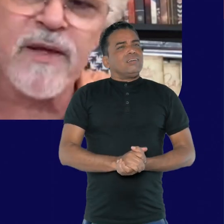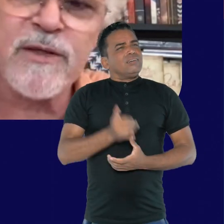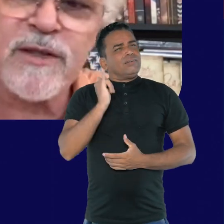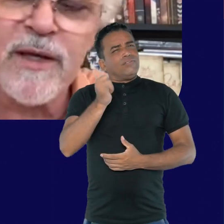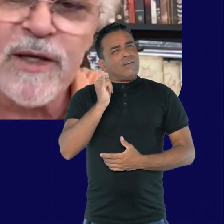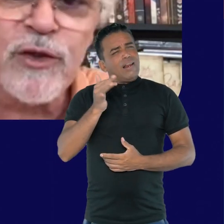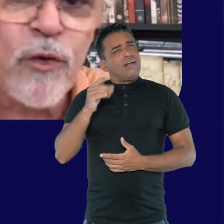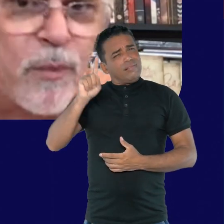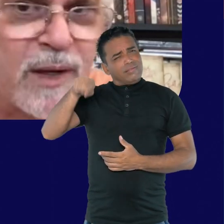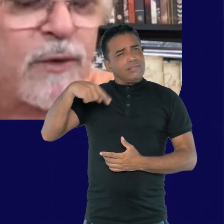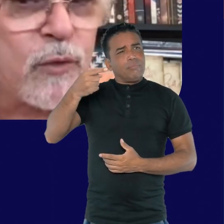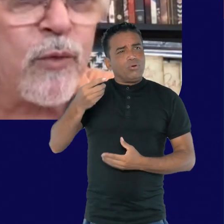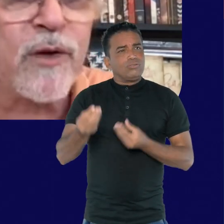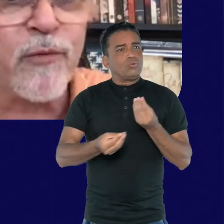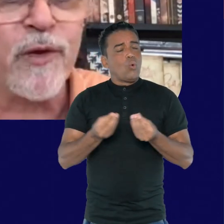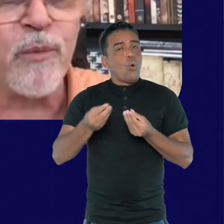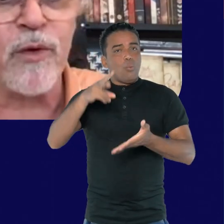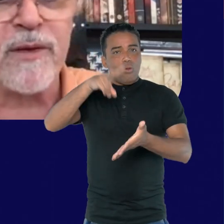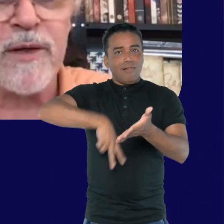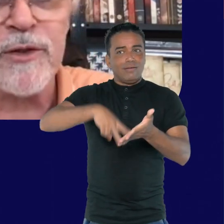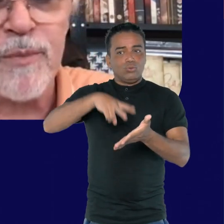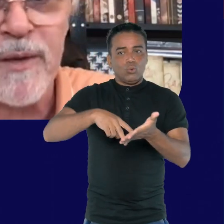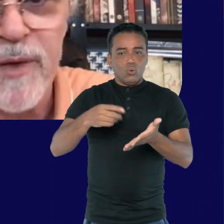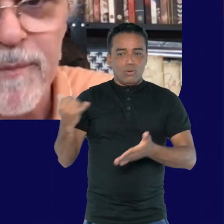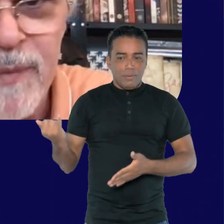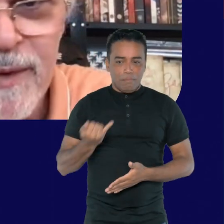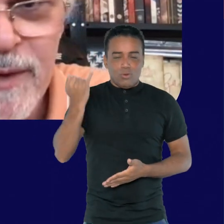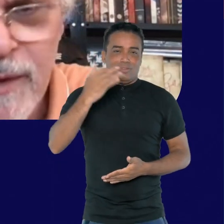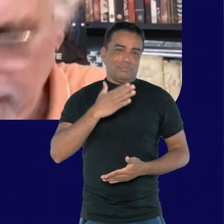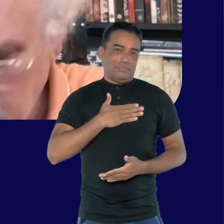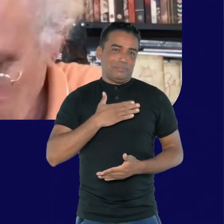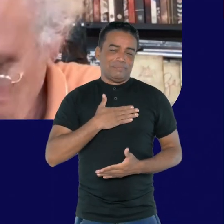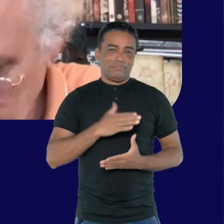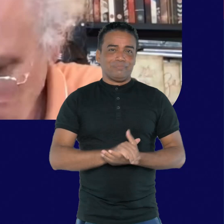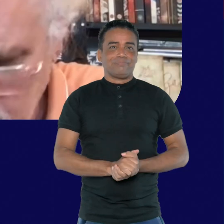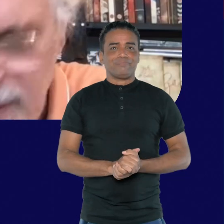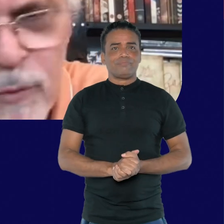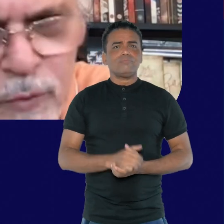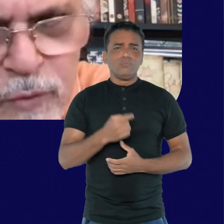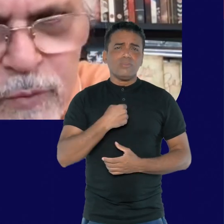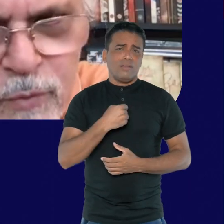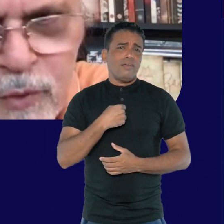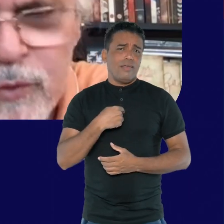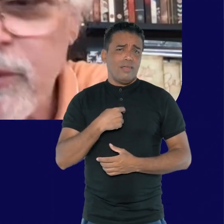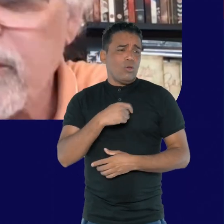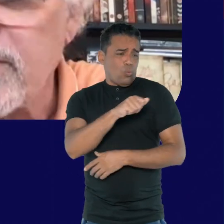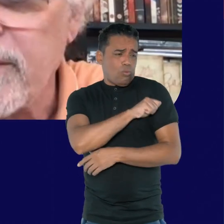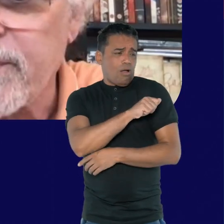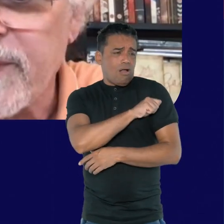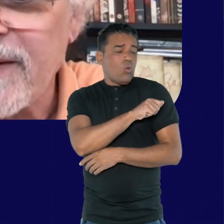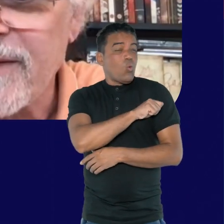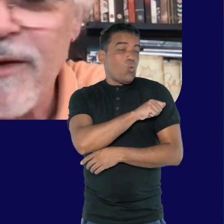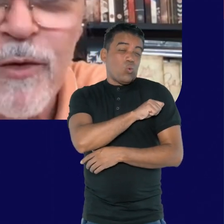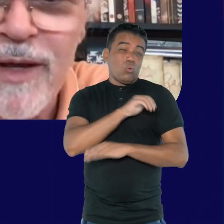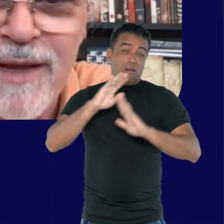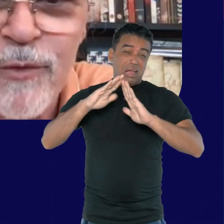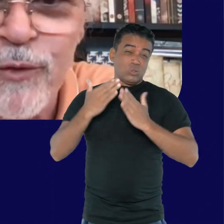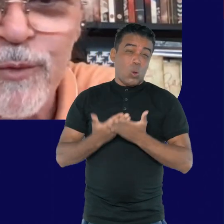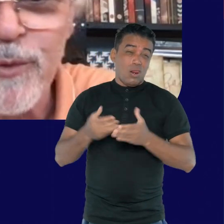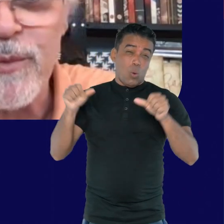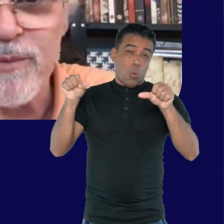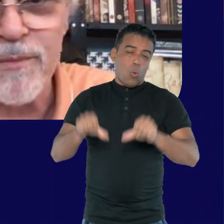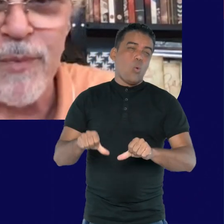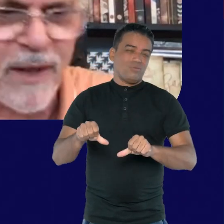mais à frente de como a leitura foi importante para mim. Eu fui um aluno muito ruim. Eu